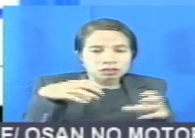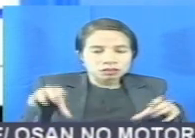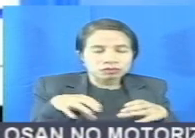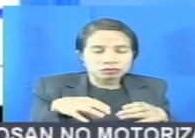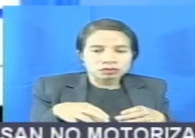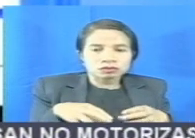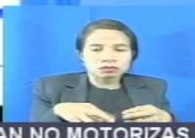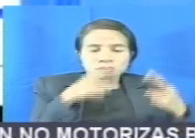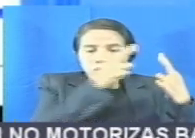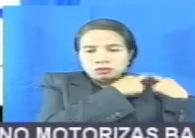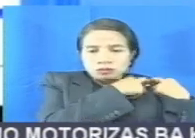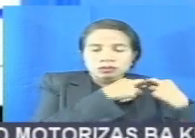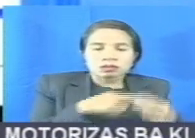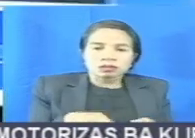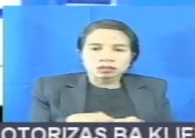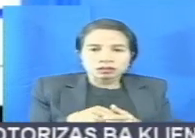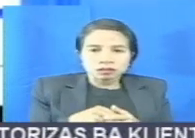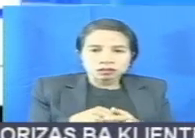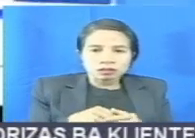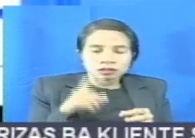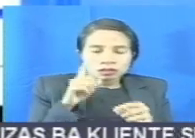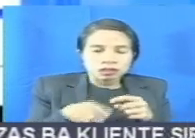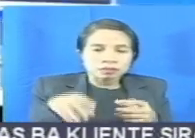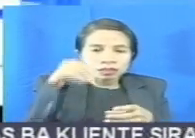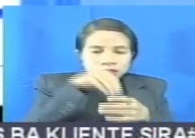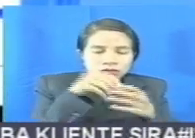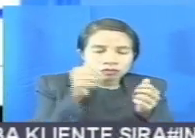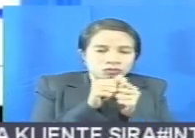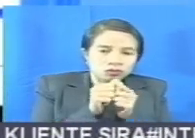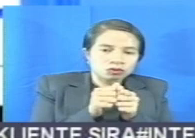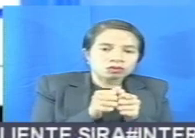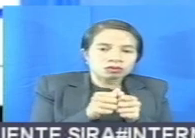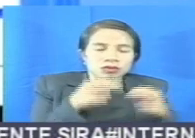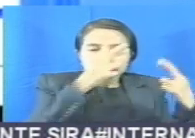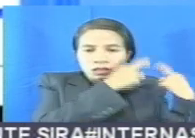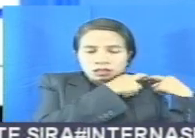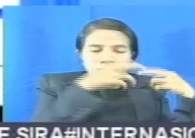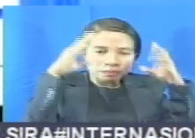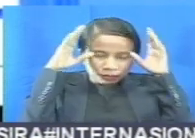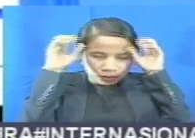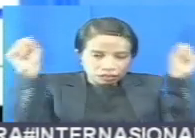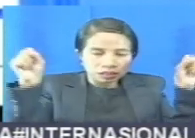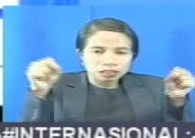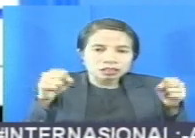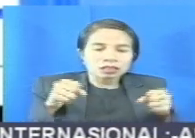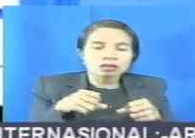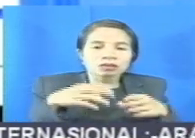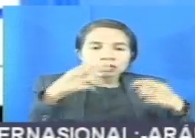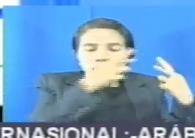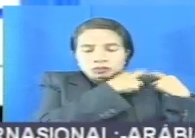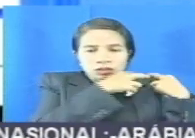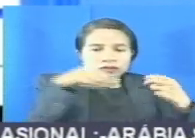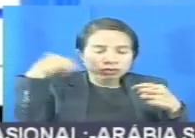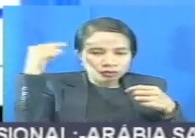soberania de selo, label a CAHOR competência soberania de selo. Ou seja, competência presidente nian e competência governo nian, mas não é label a CAHOR,